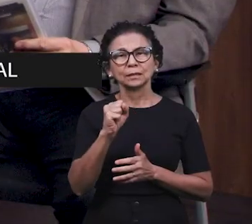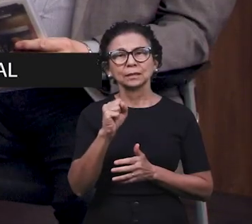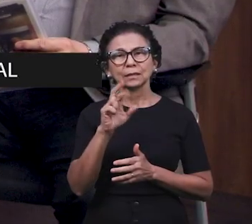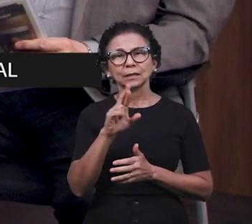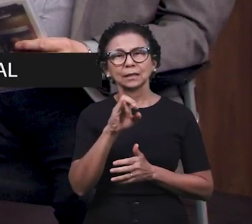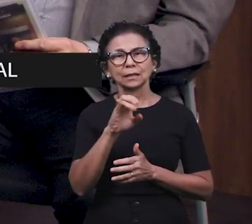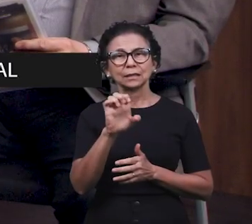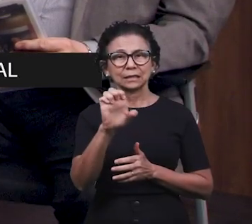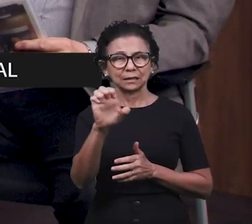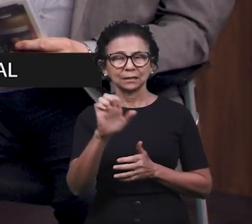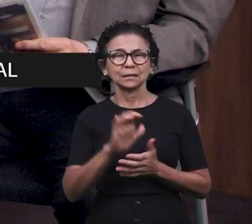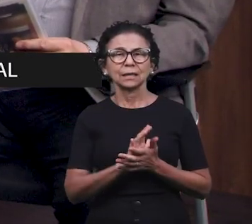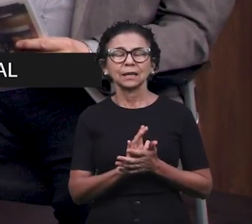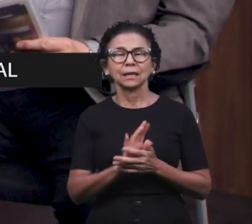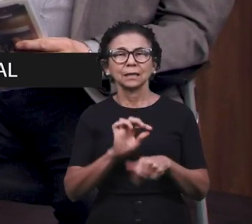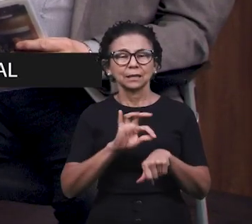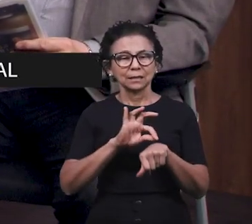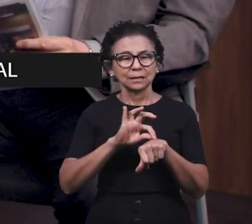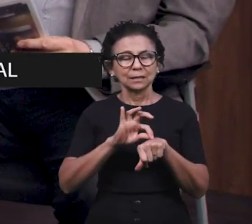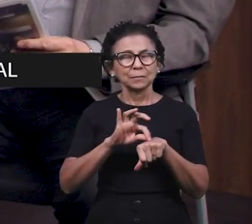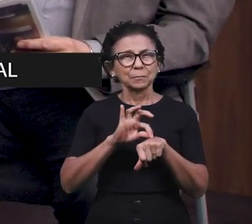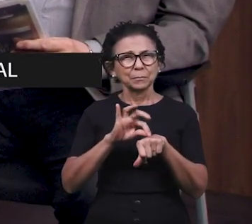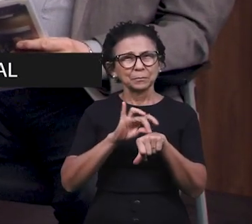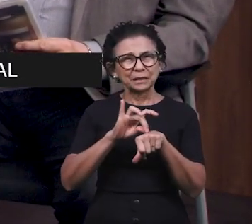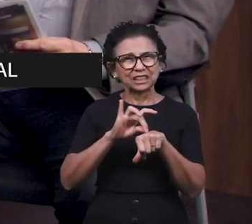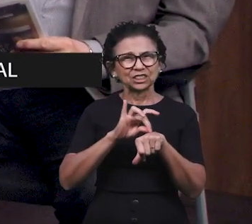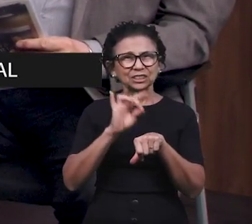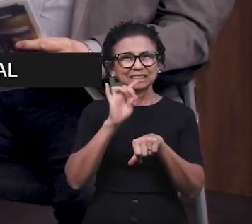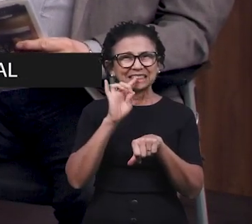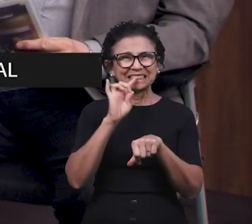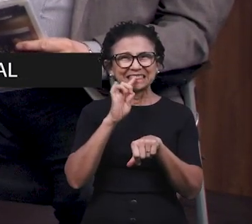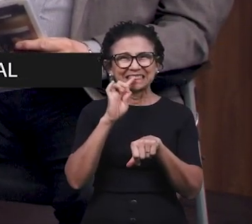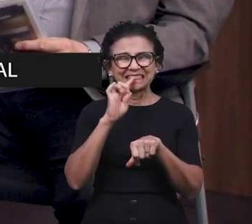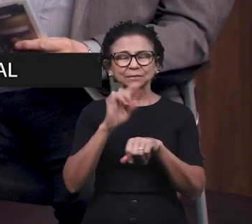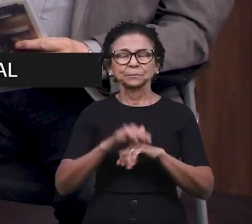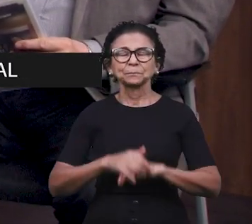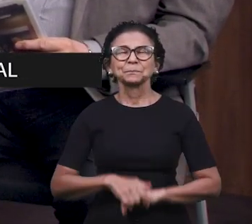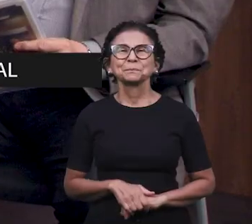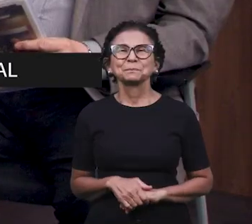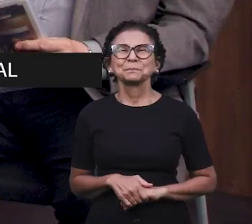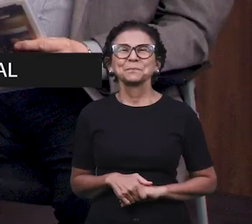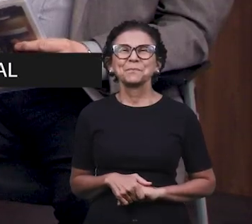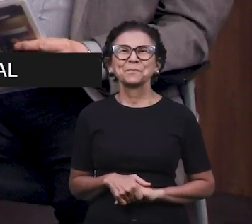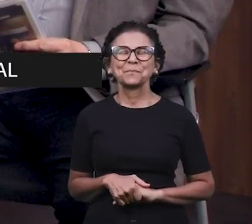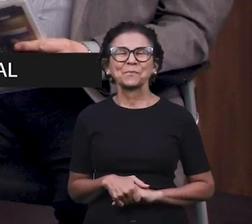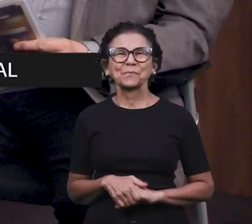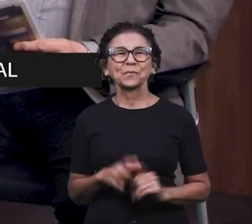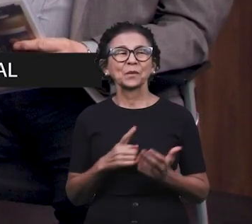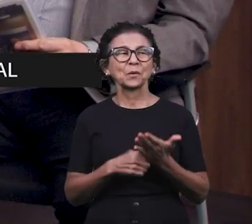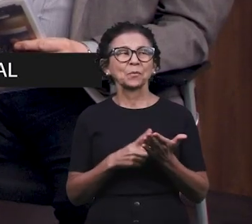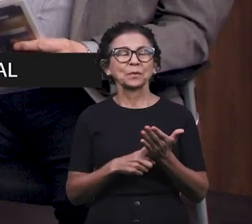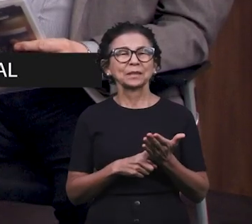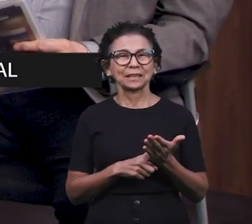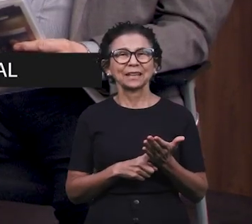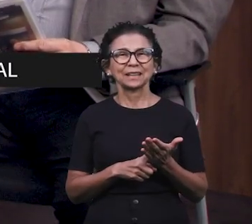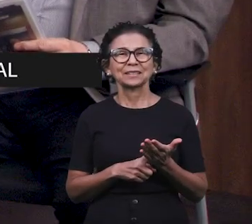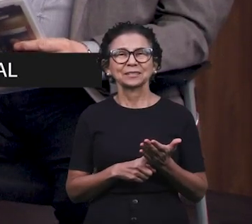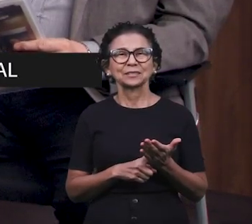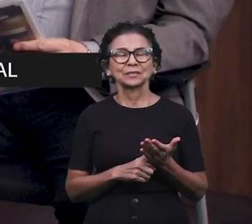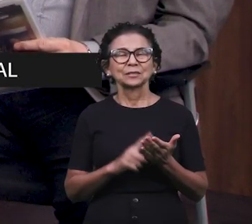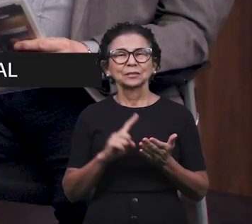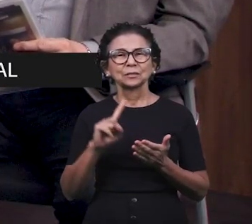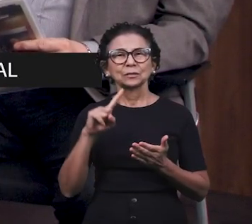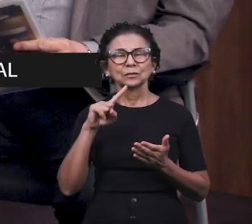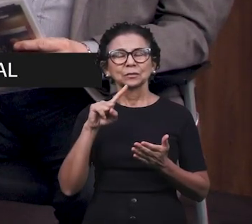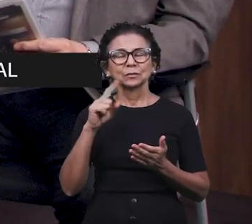que é uma das doenças que mais agridem, né? Hoje, né? Dentro Sim. desse contexto. Aí eu queria deixar combinado de marcar uma outra oportunidade